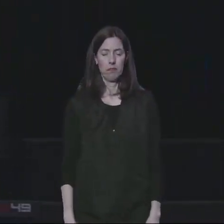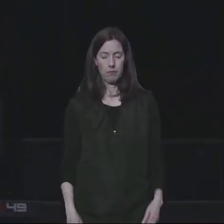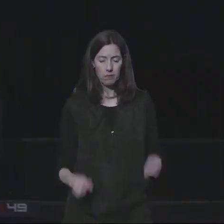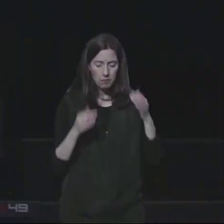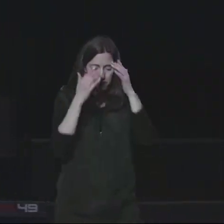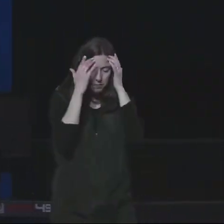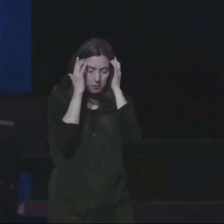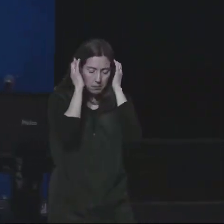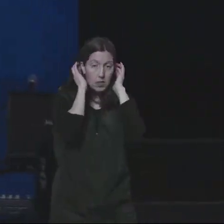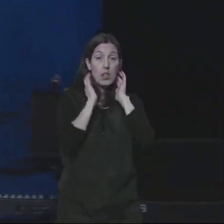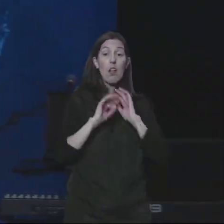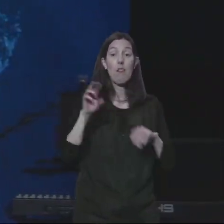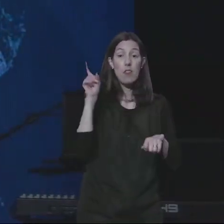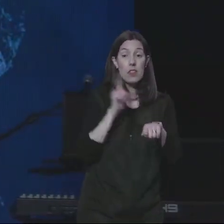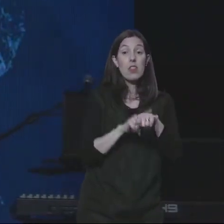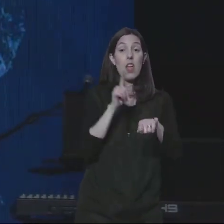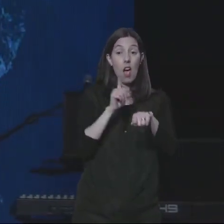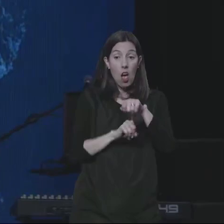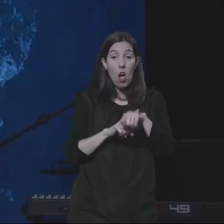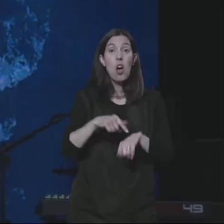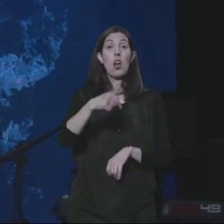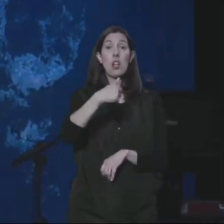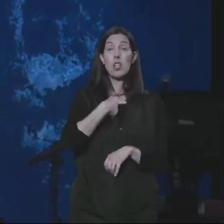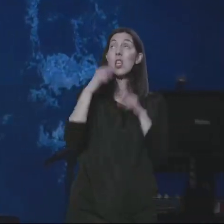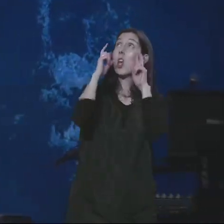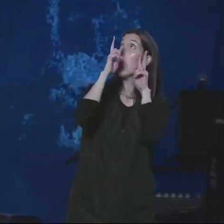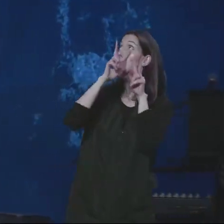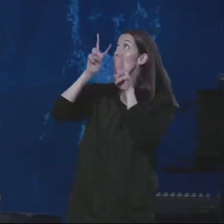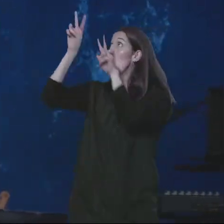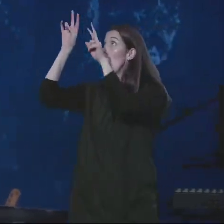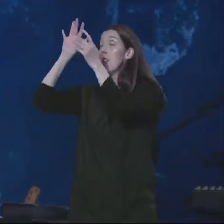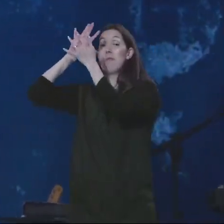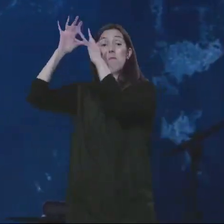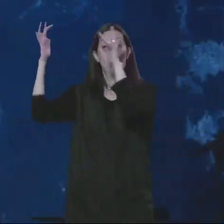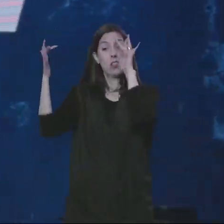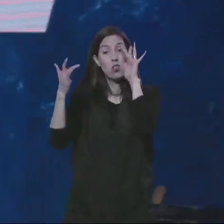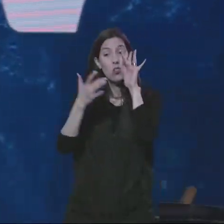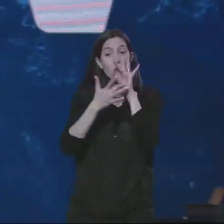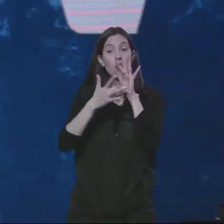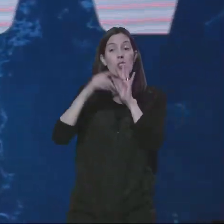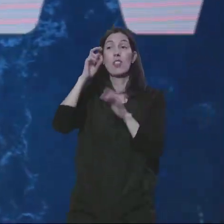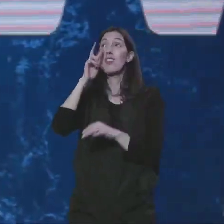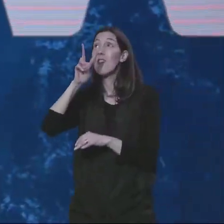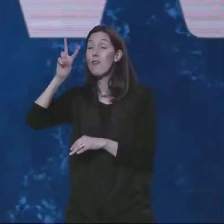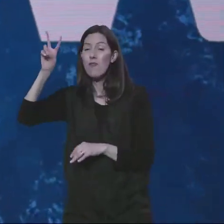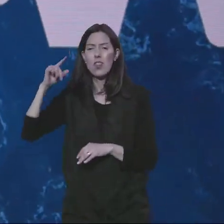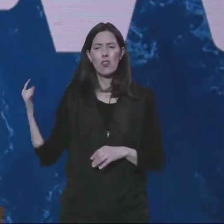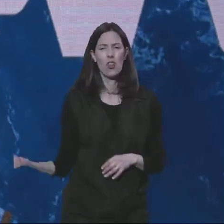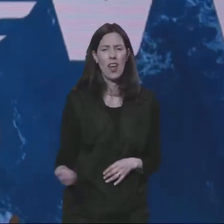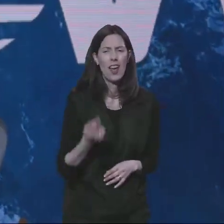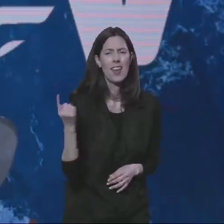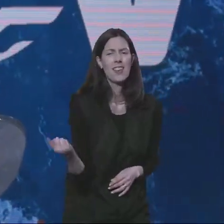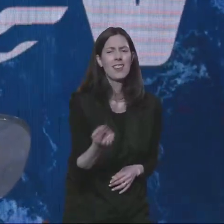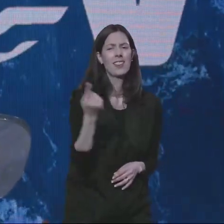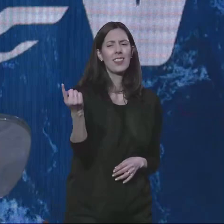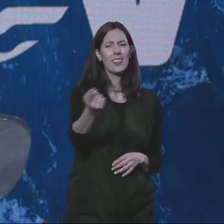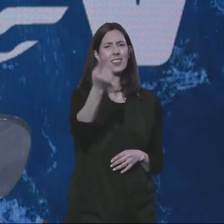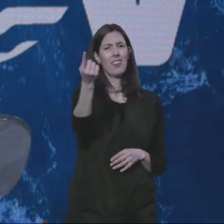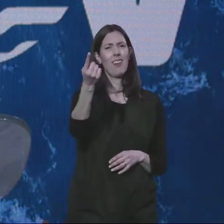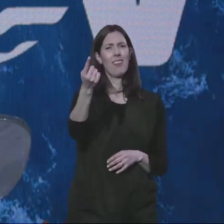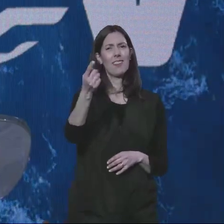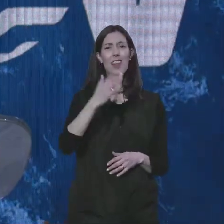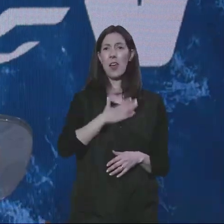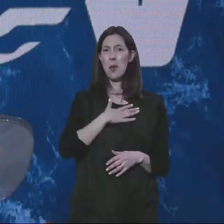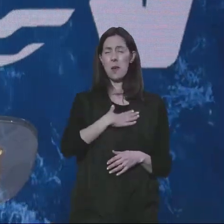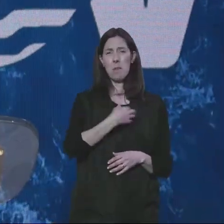E aí, quando eu olho para Jesus e quando eu olho para a eternidade, a minha perspectiva sobre isso aqui da minha vida muda.